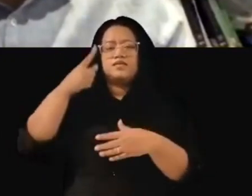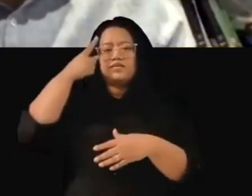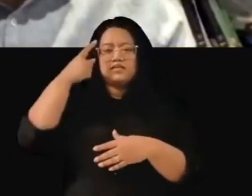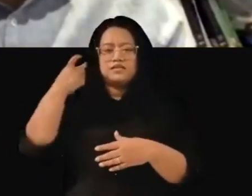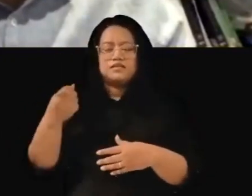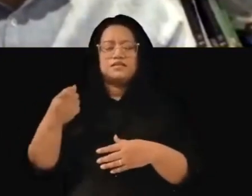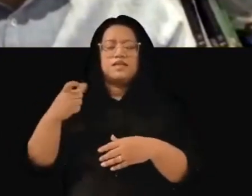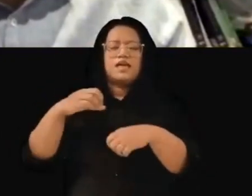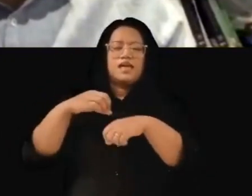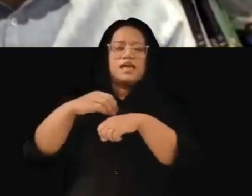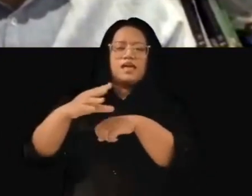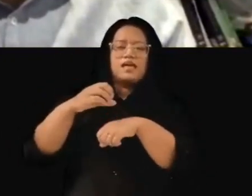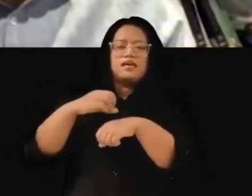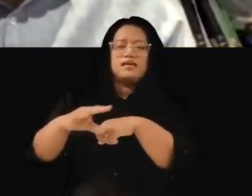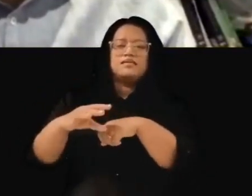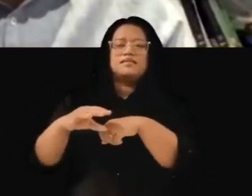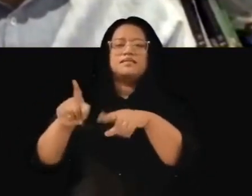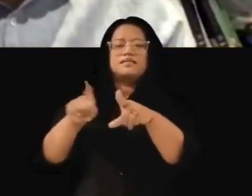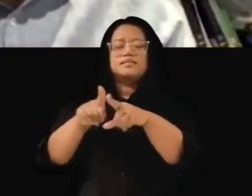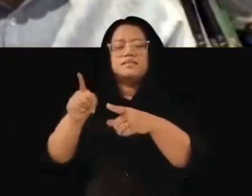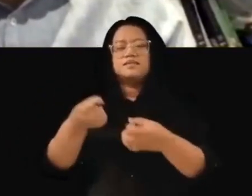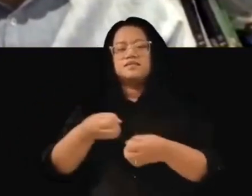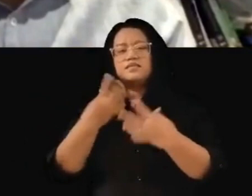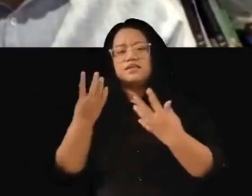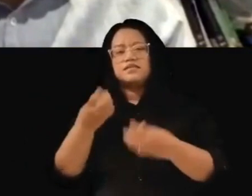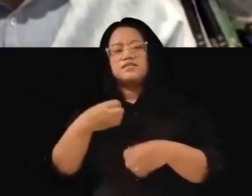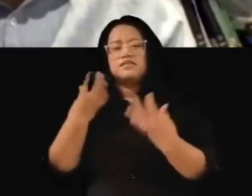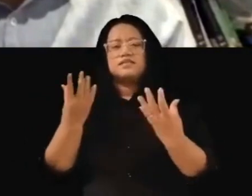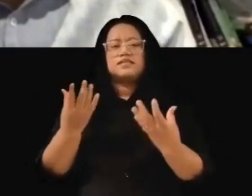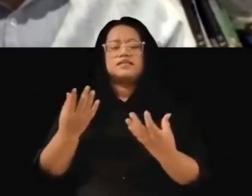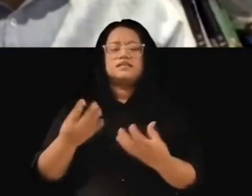ideias, a sua manifestação sobre